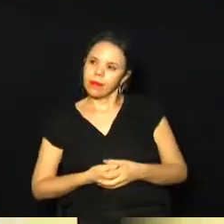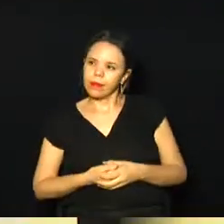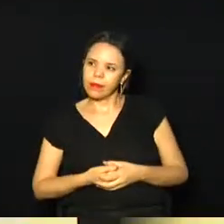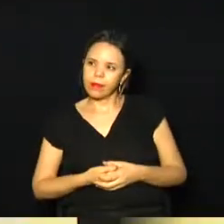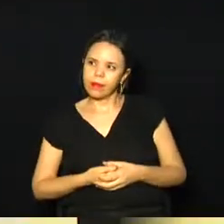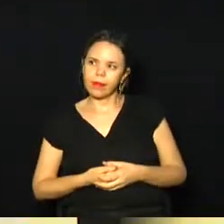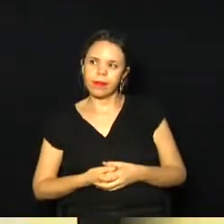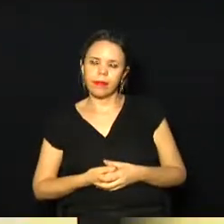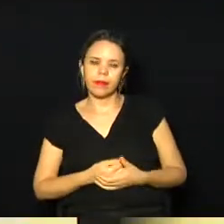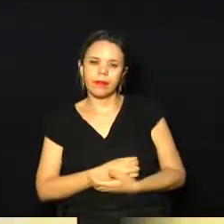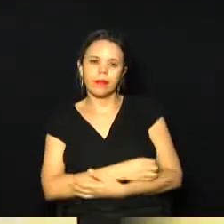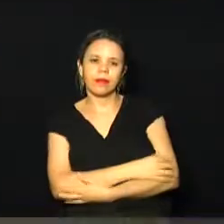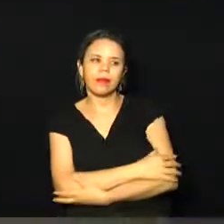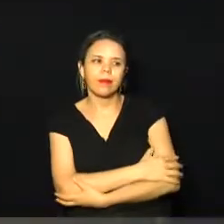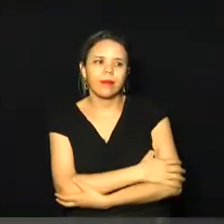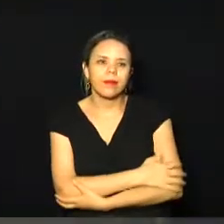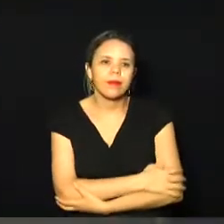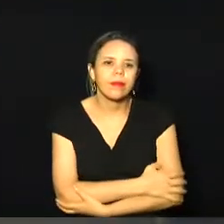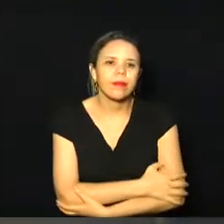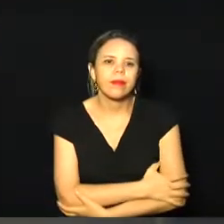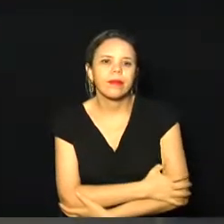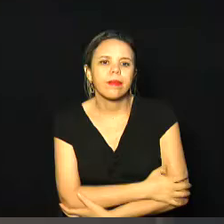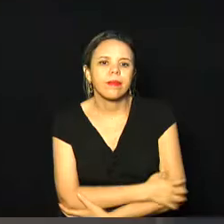fique com a gente.